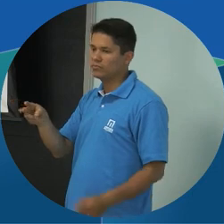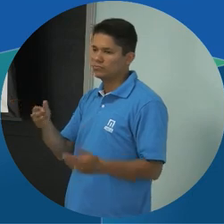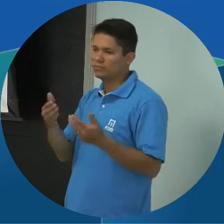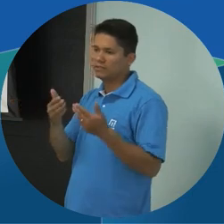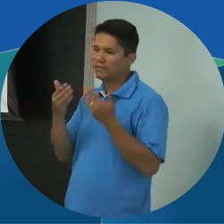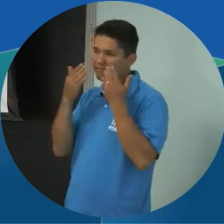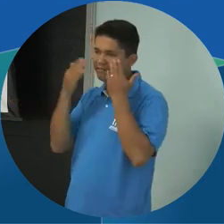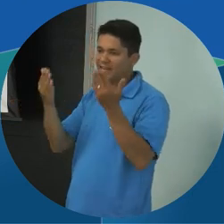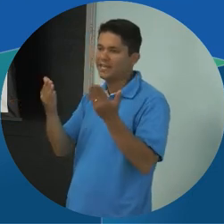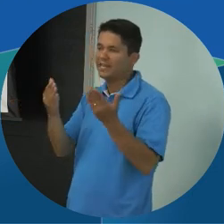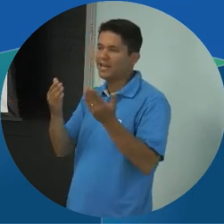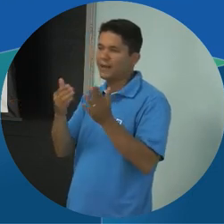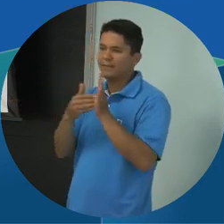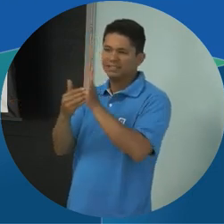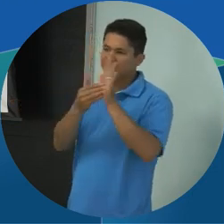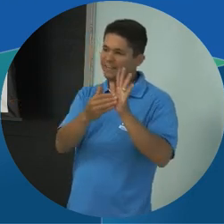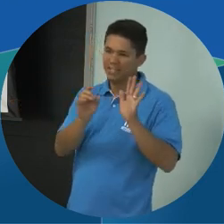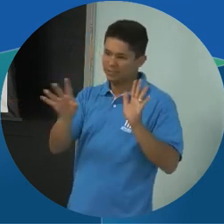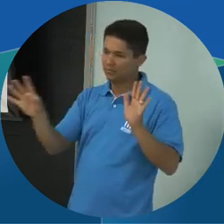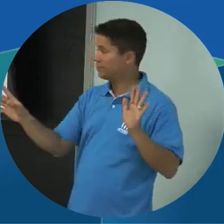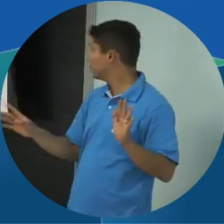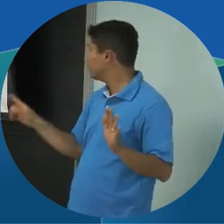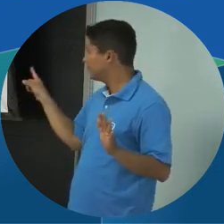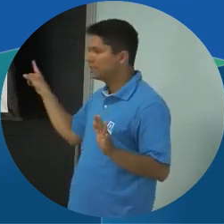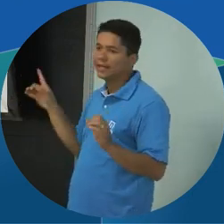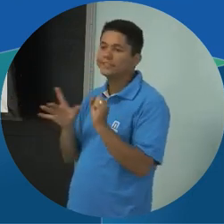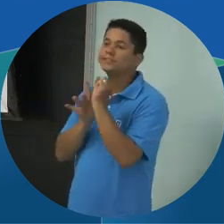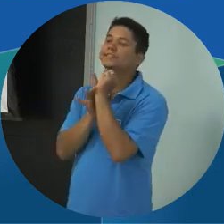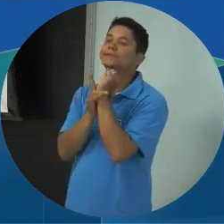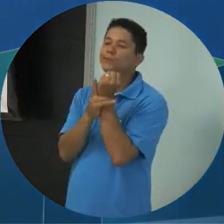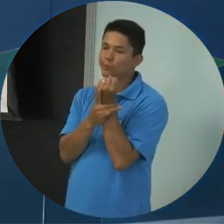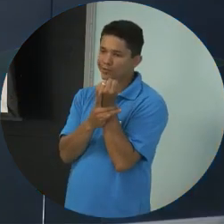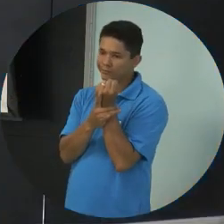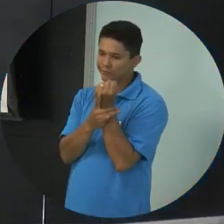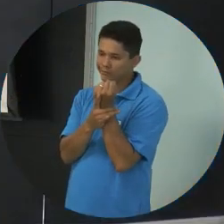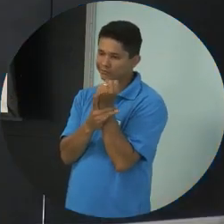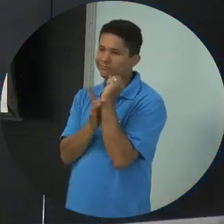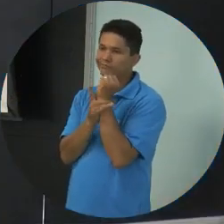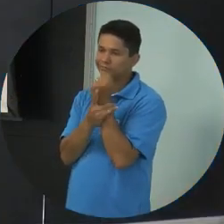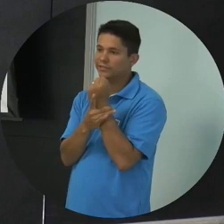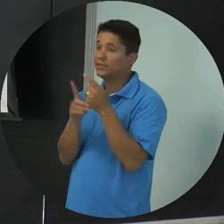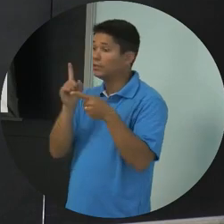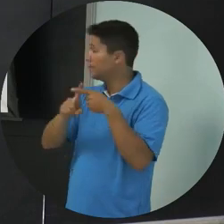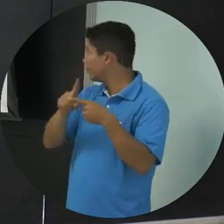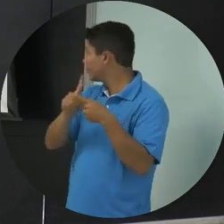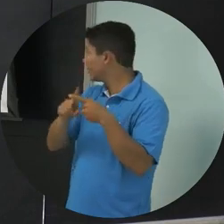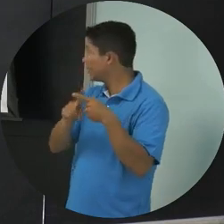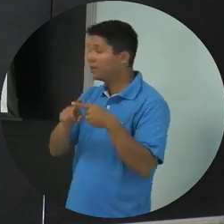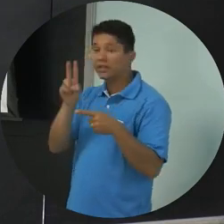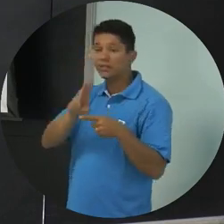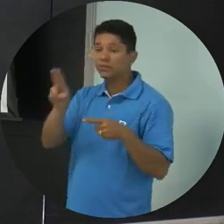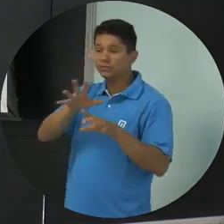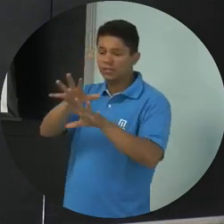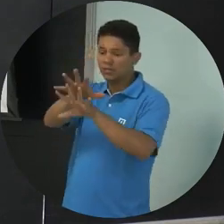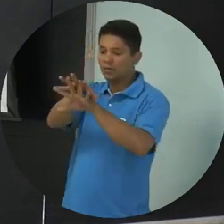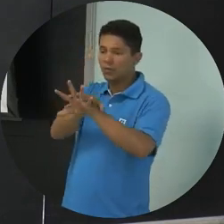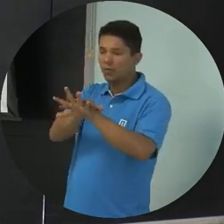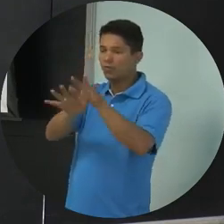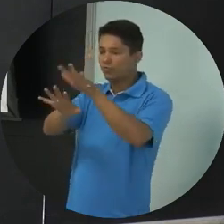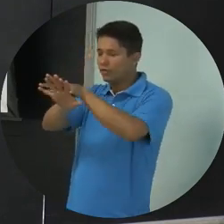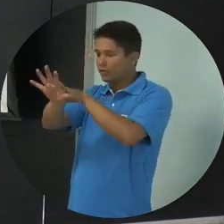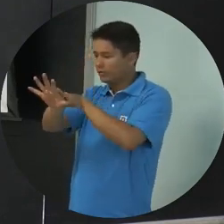funciona, ela é uma das mais seguras, porque o operador ele usa uma luva, né? Ele usa uma